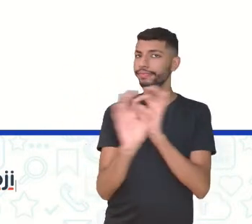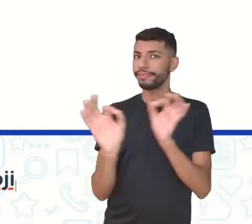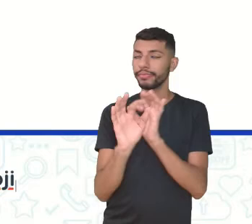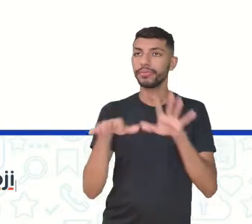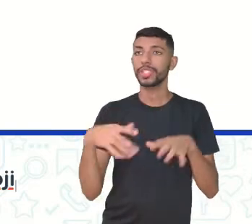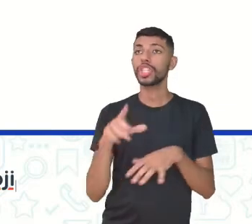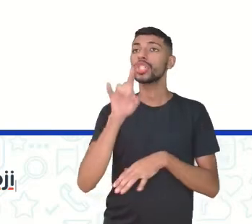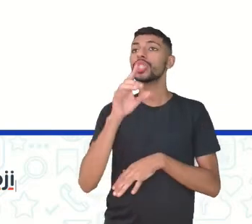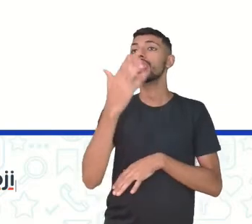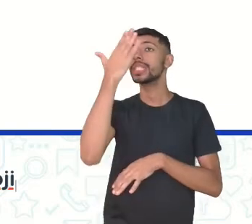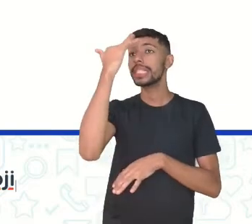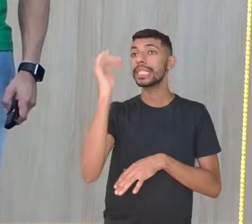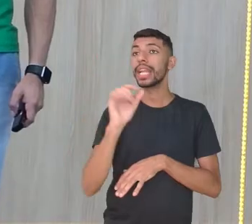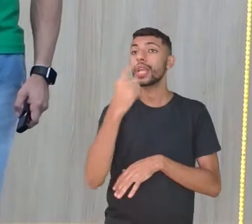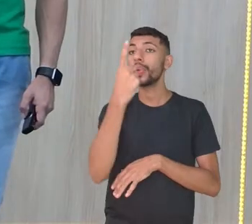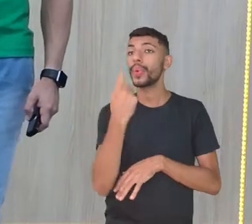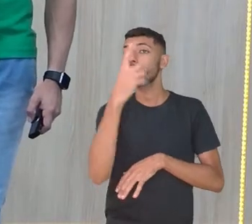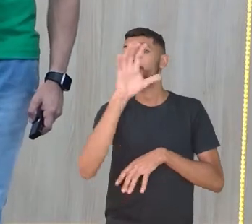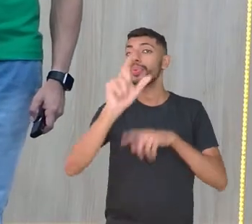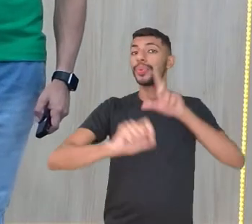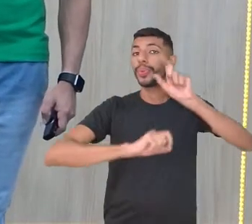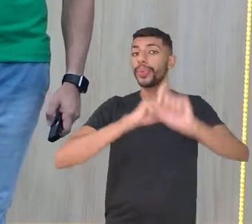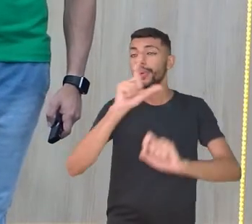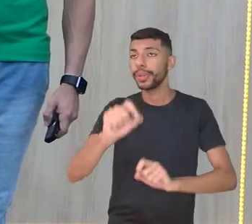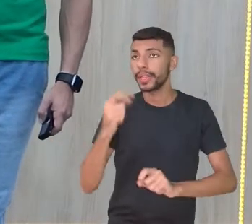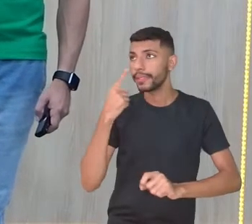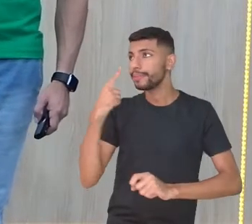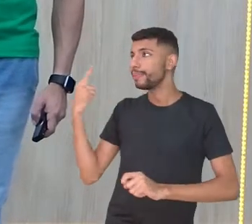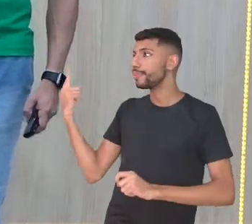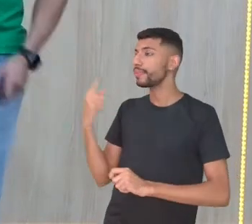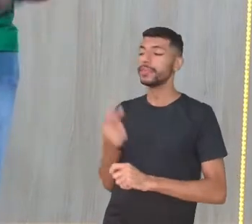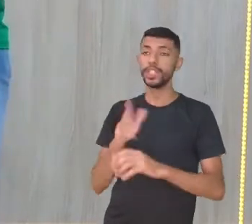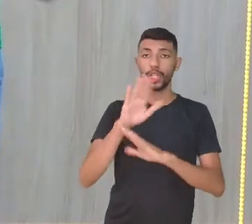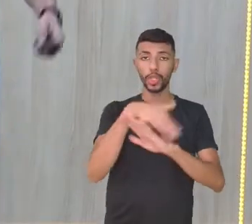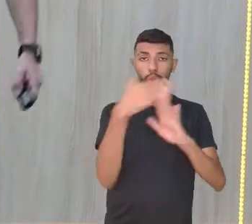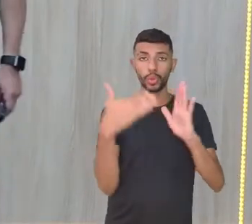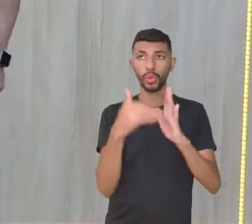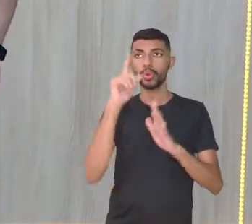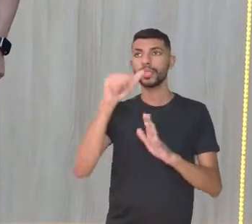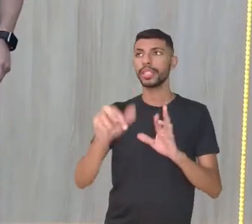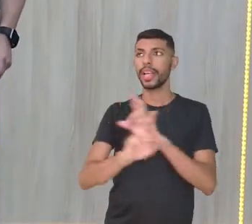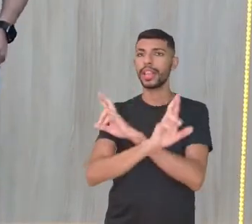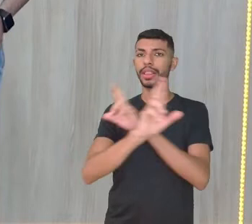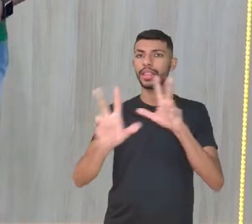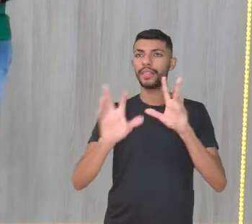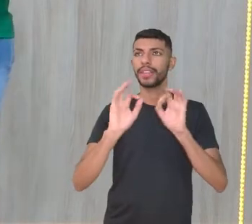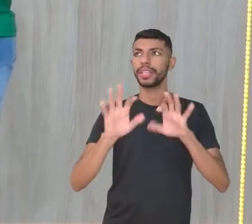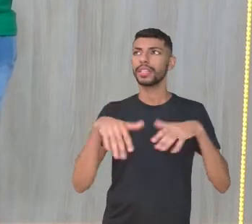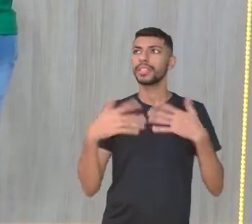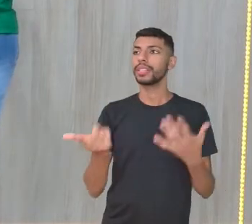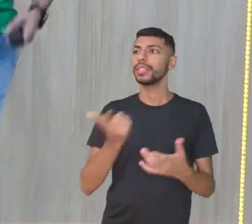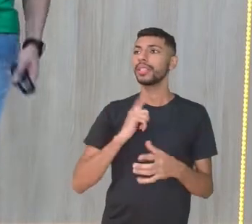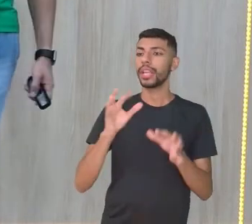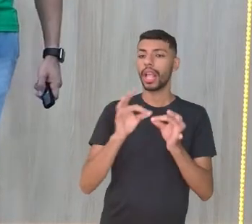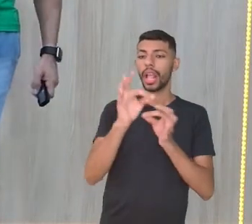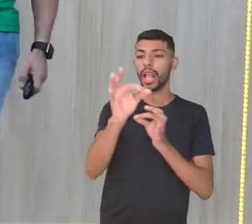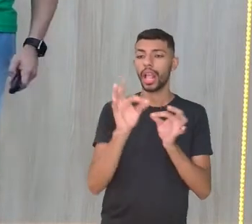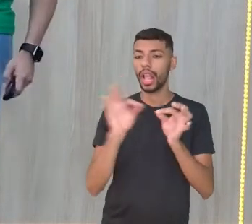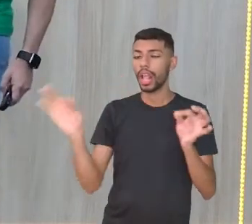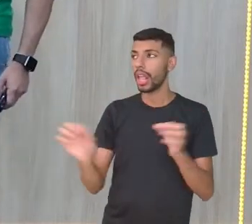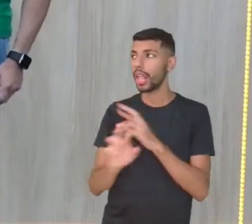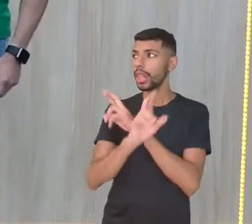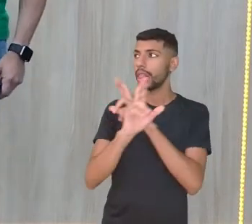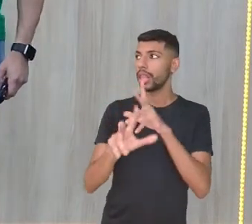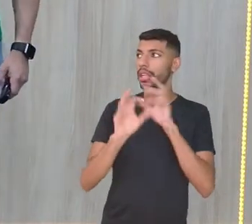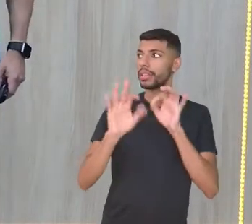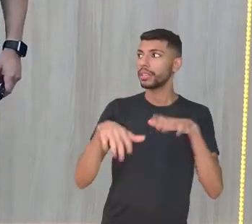que eu sei é que todos esses lados aí, eles são diferentes, tá? Eles têm medidas diferentes.